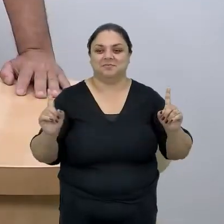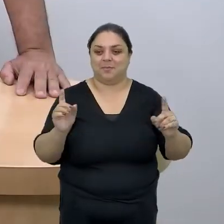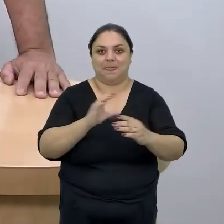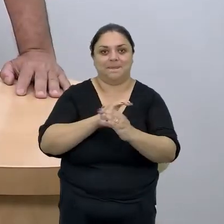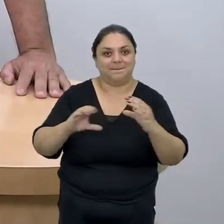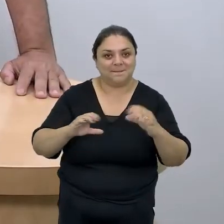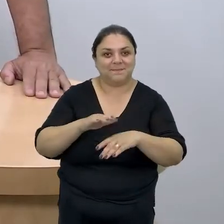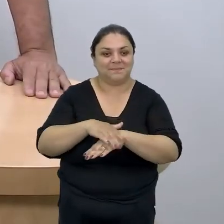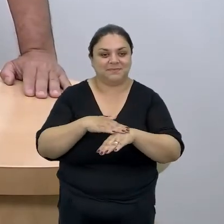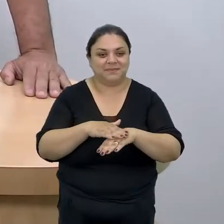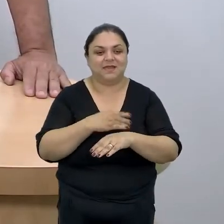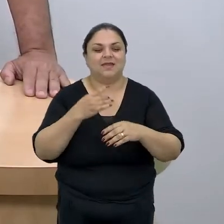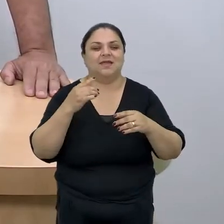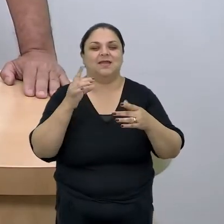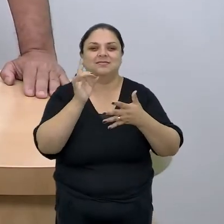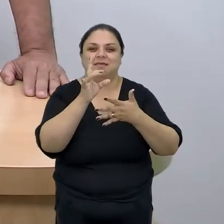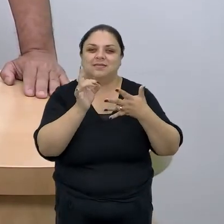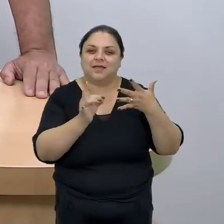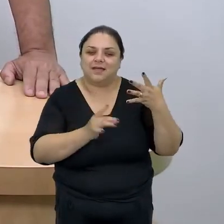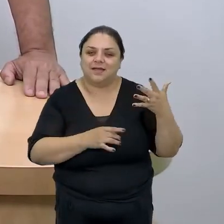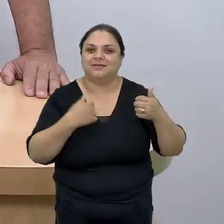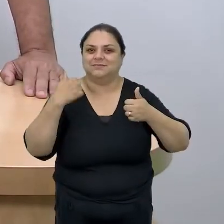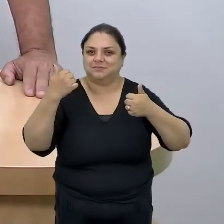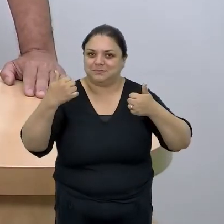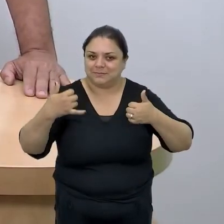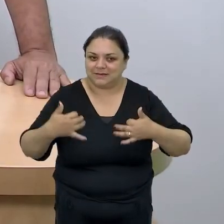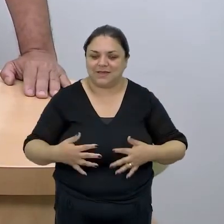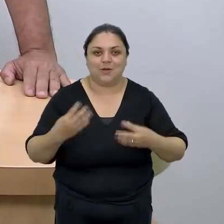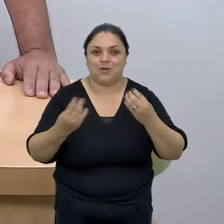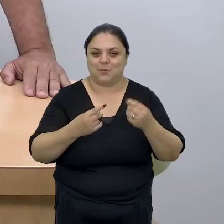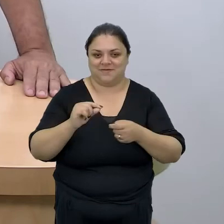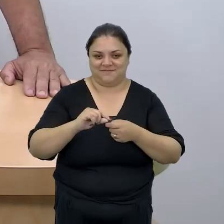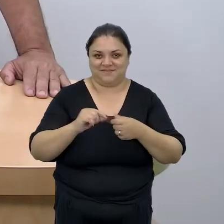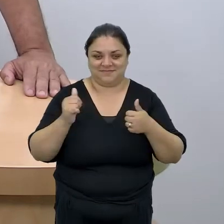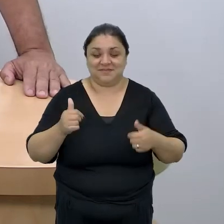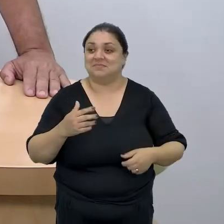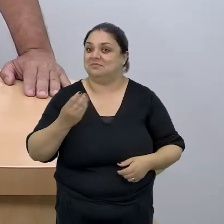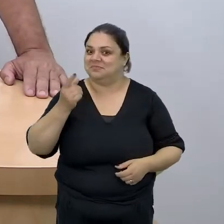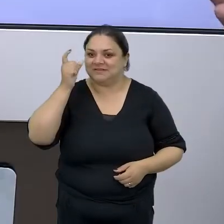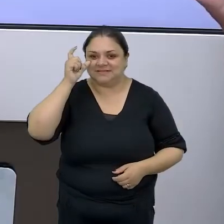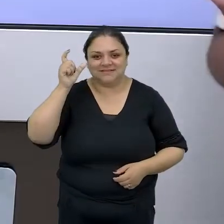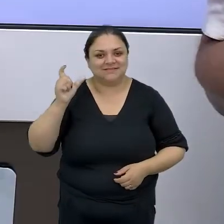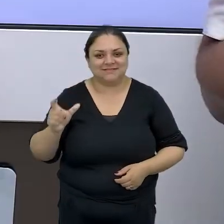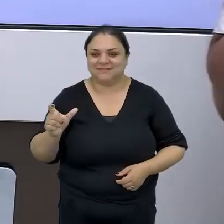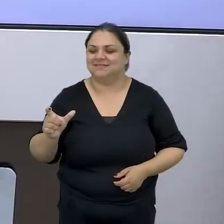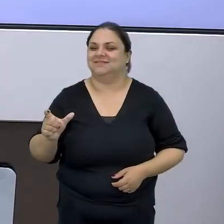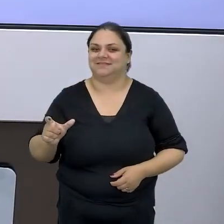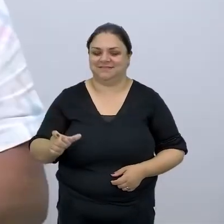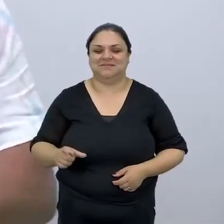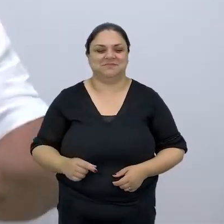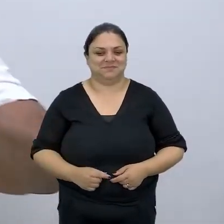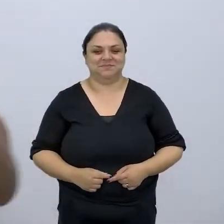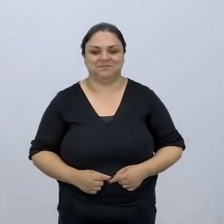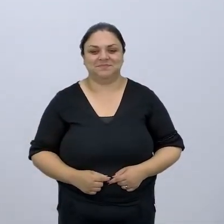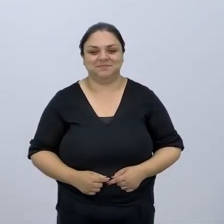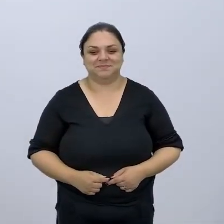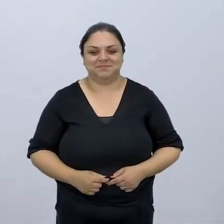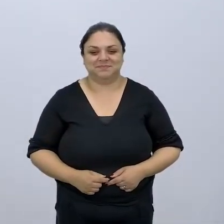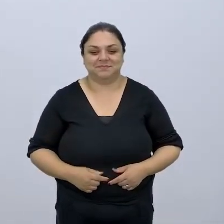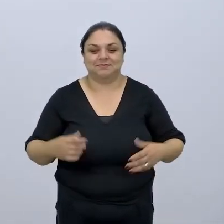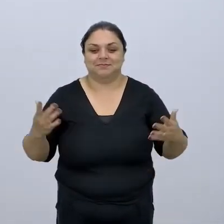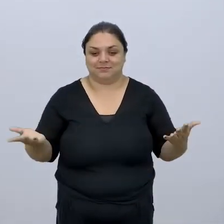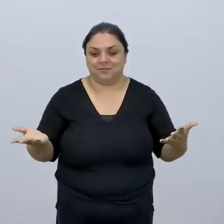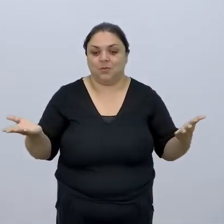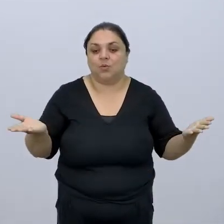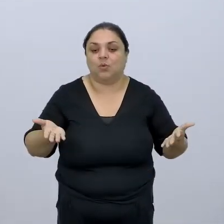explicando passo a passo como põe cenário, personagem, como faz tudo direitinho. Mas é interessantíssimo. Muito interessante. É muito interessante. Gente, olha só, a intenção,